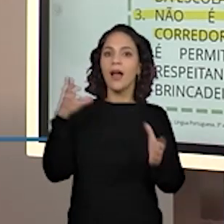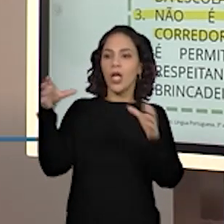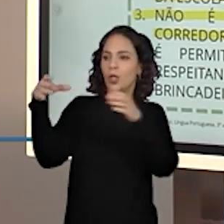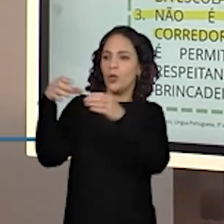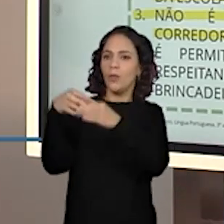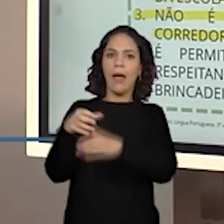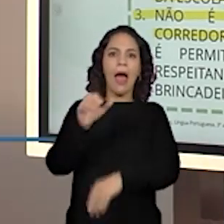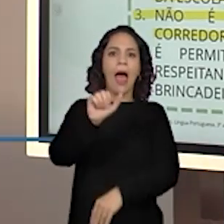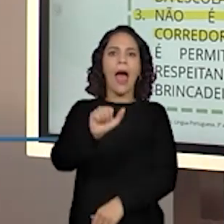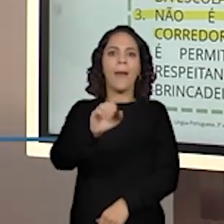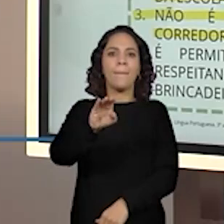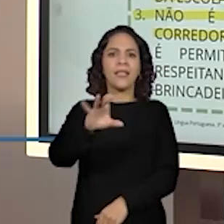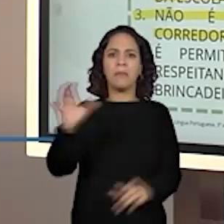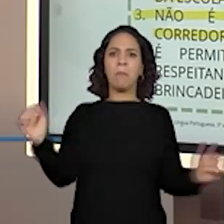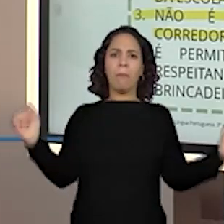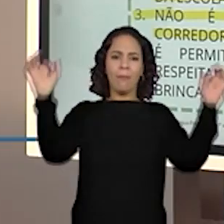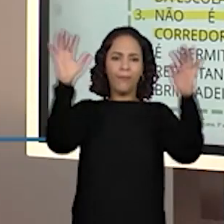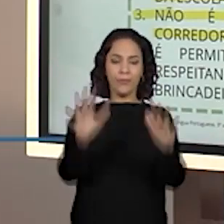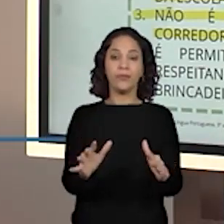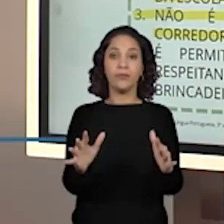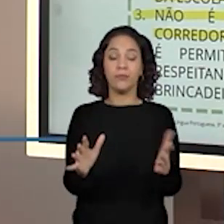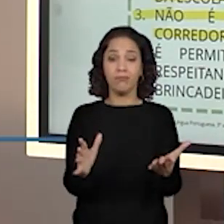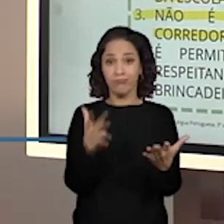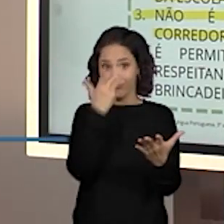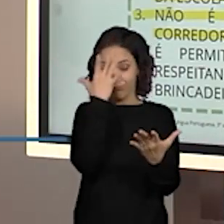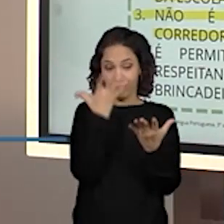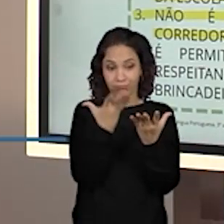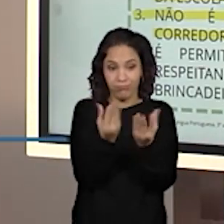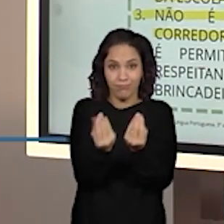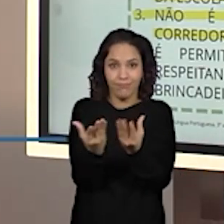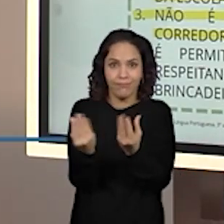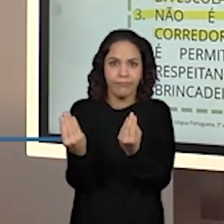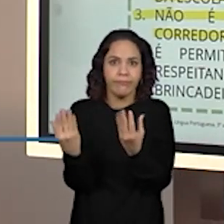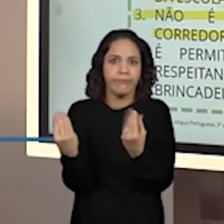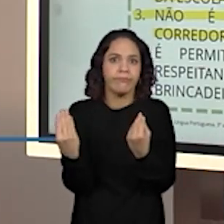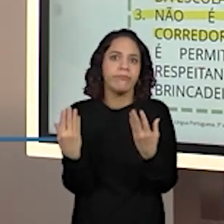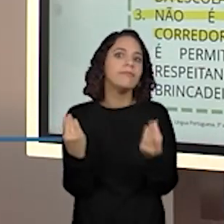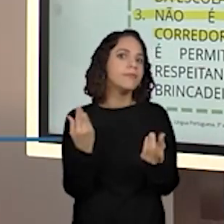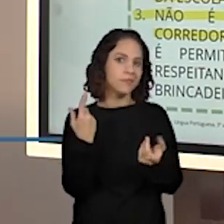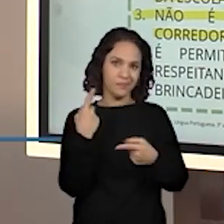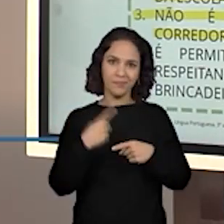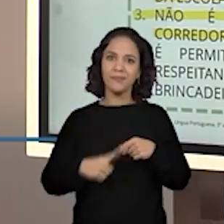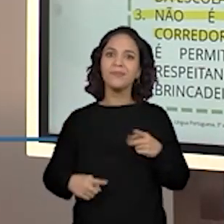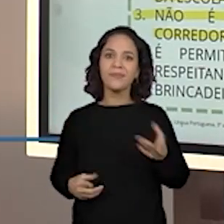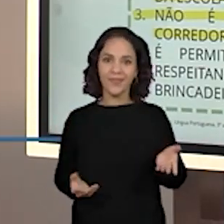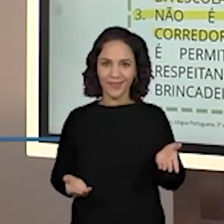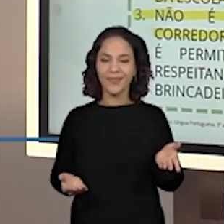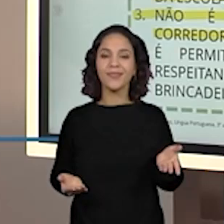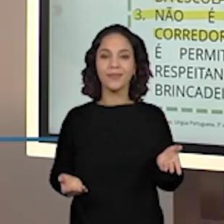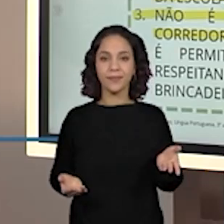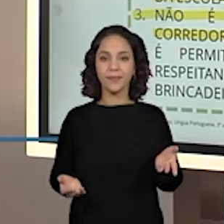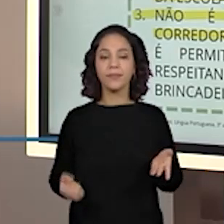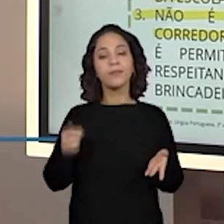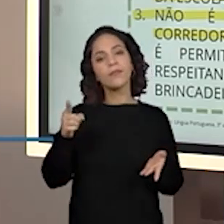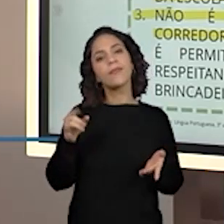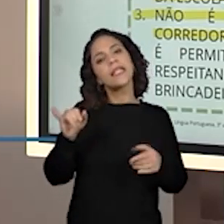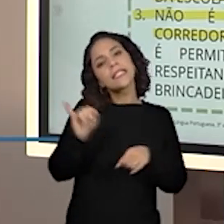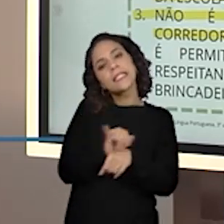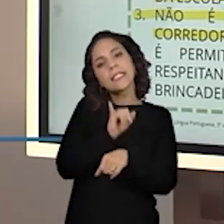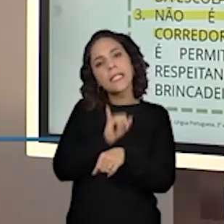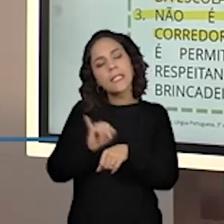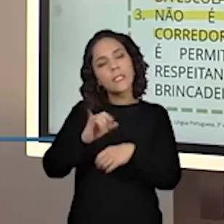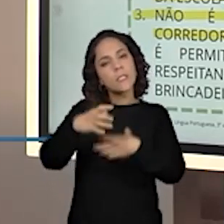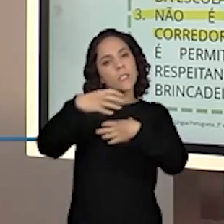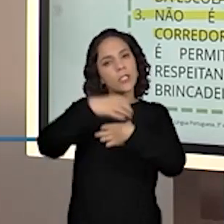neste caso, a gente teria uma grande aglomeração. Então, esta é uma medida, é uma